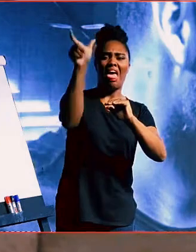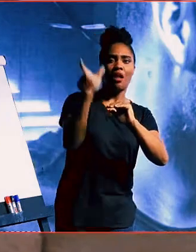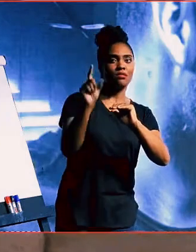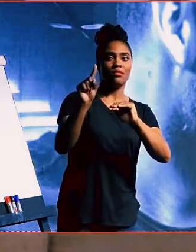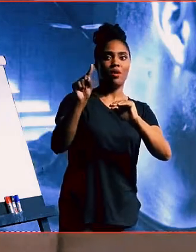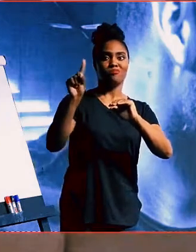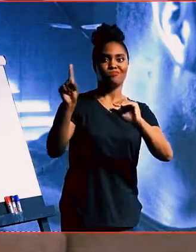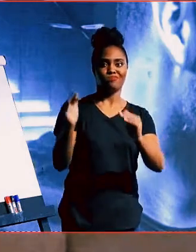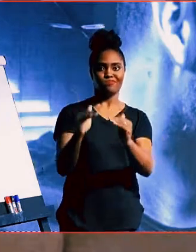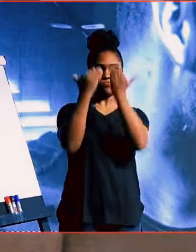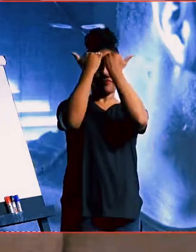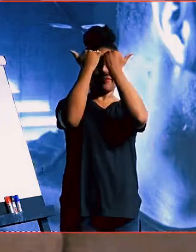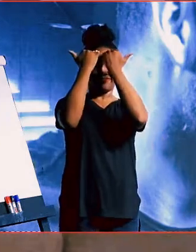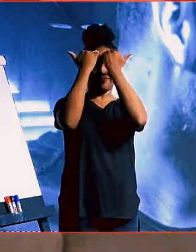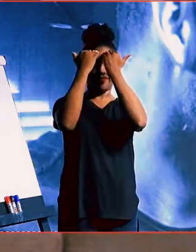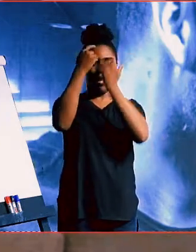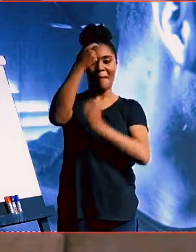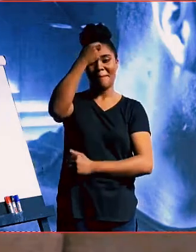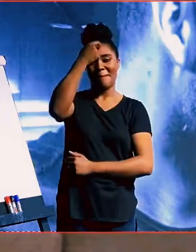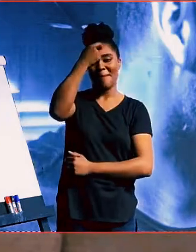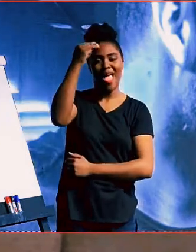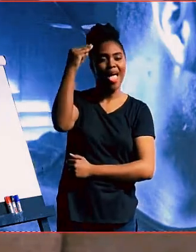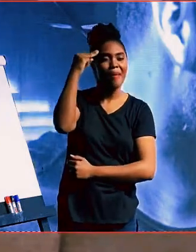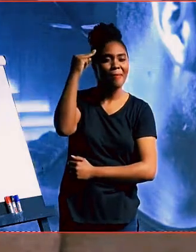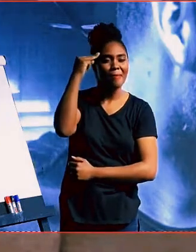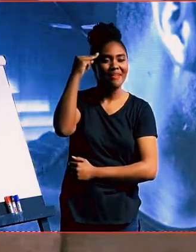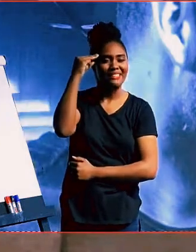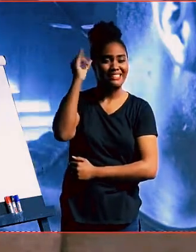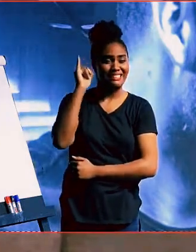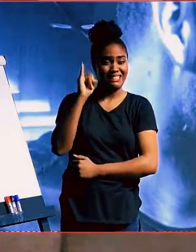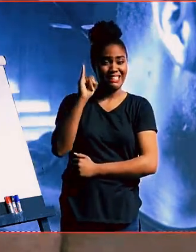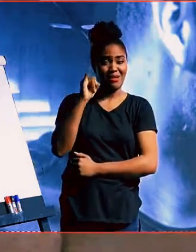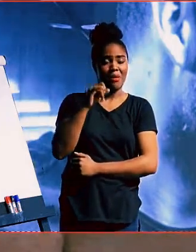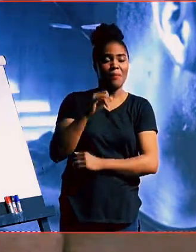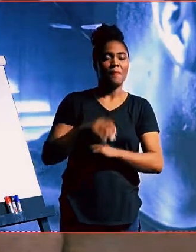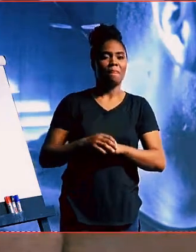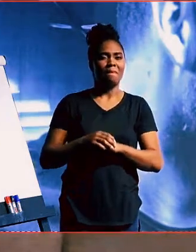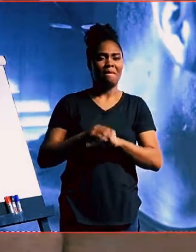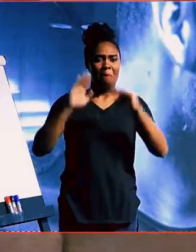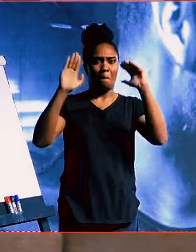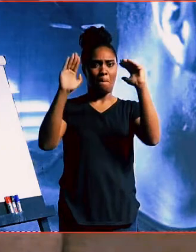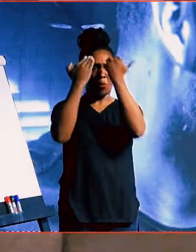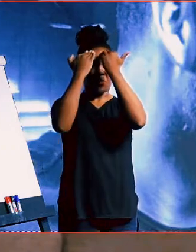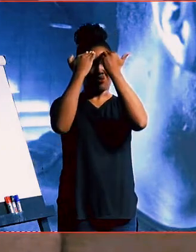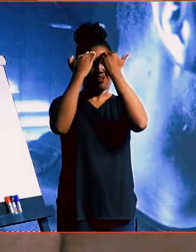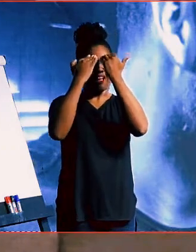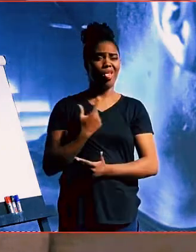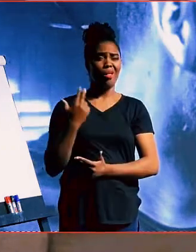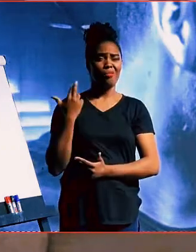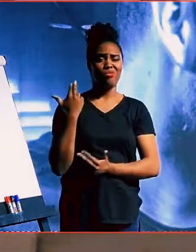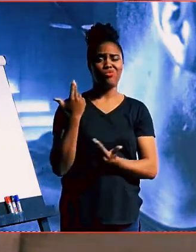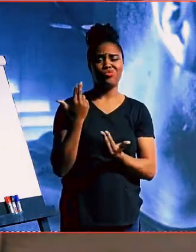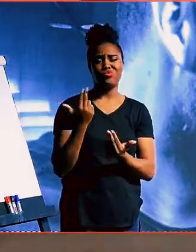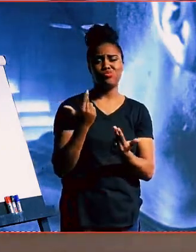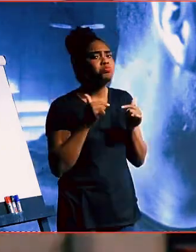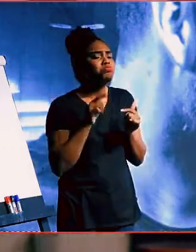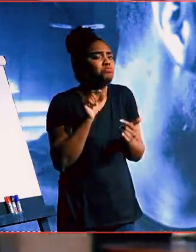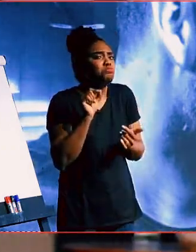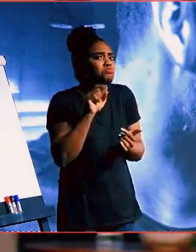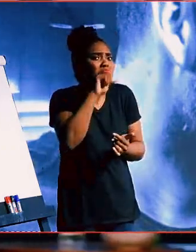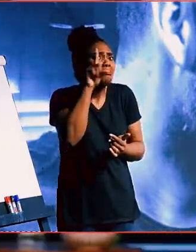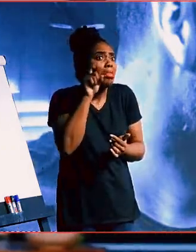sua cabeça esse mecanismo está dentro da sua cabeça se ele não for confrontado vai dar sempre os meus resultados ou piores como é que a gente faz